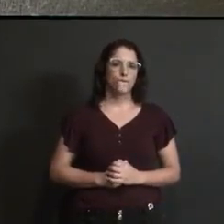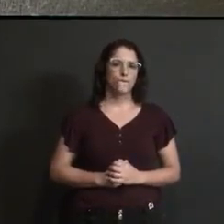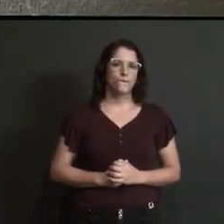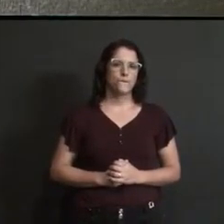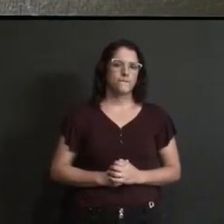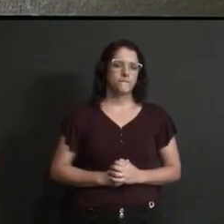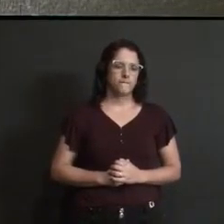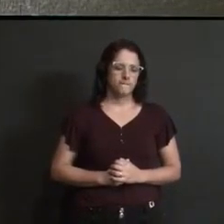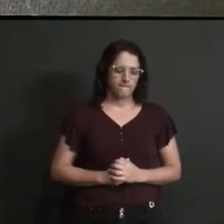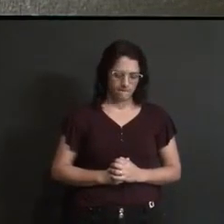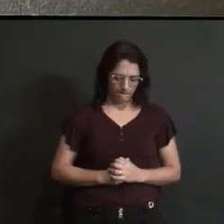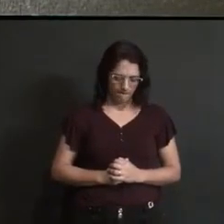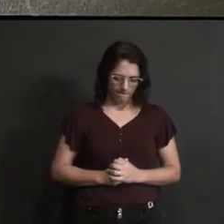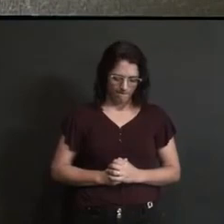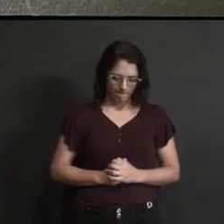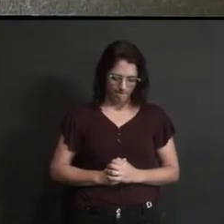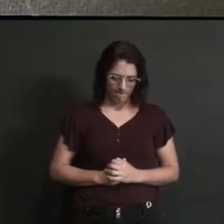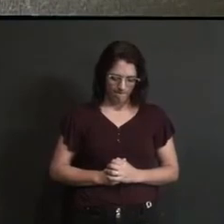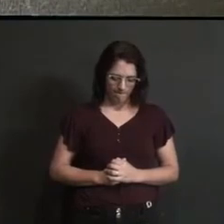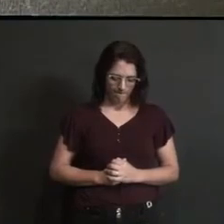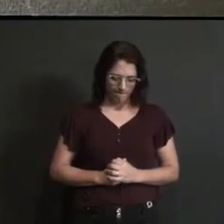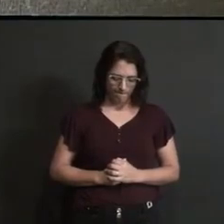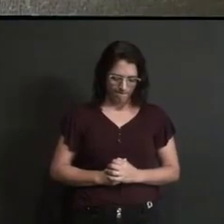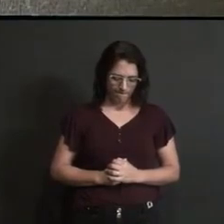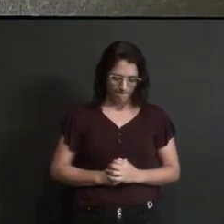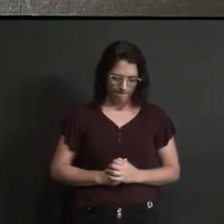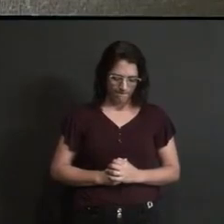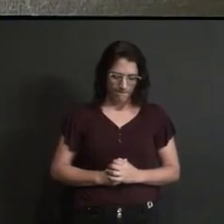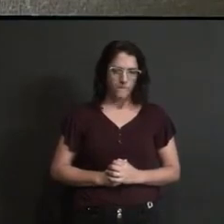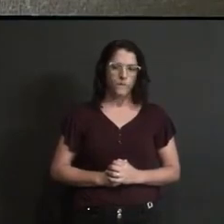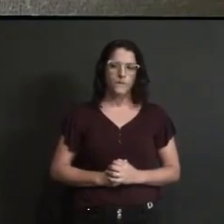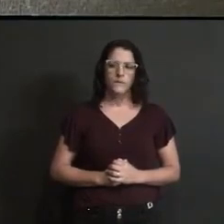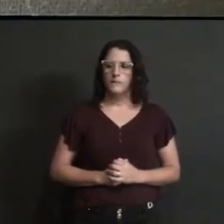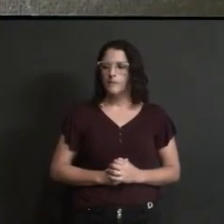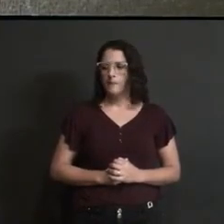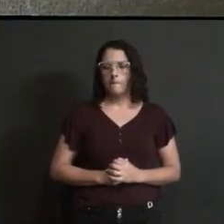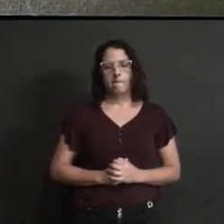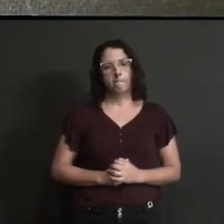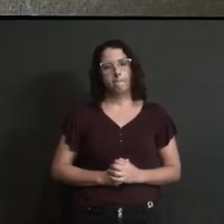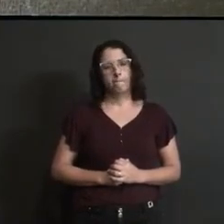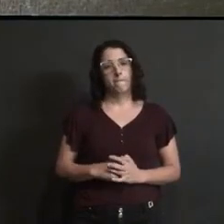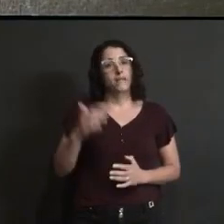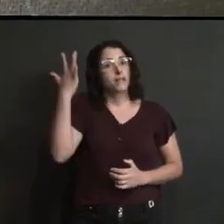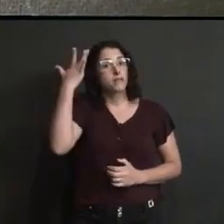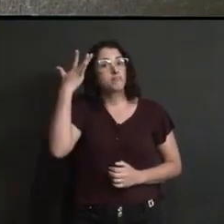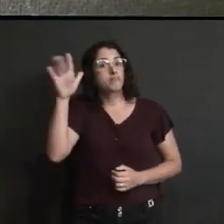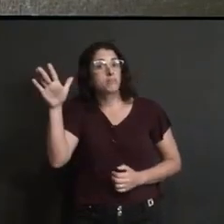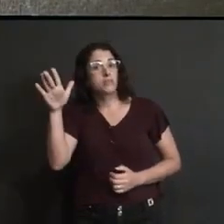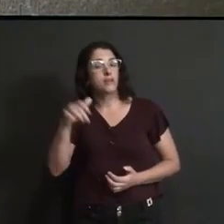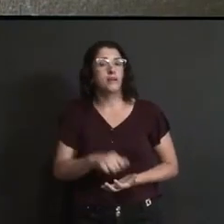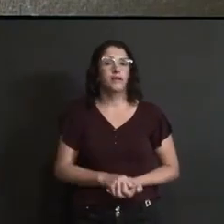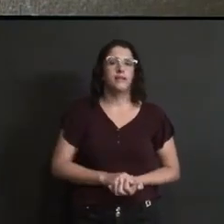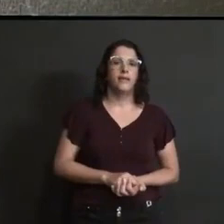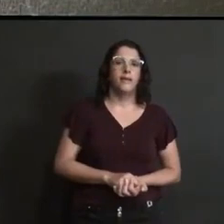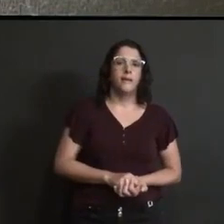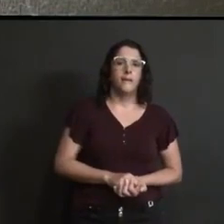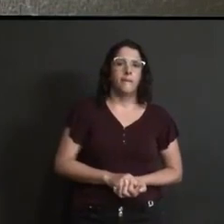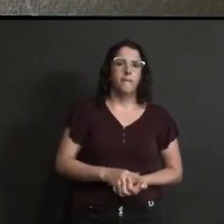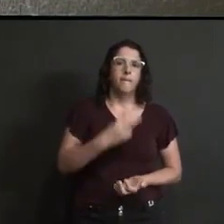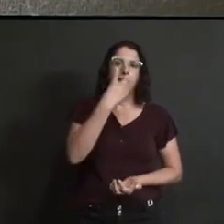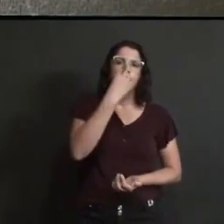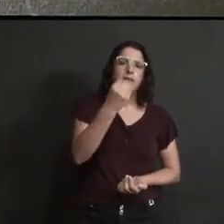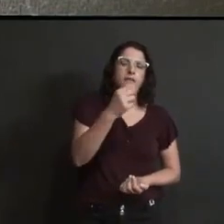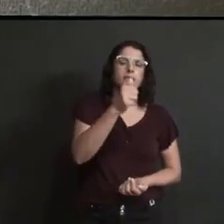Embora isso tenha exercido, não sei se posso chamar de sacrifício ou de um esforço